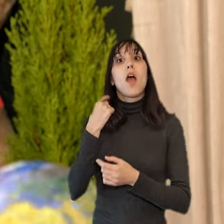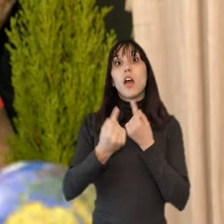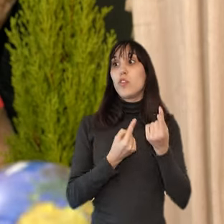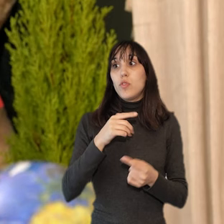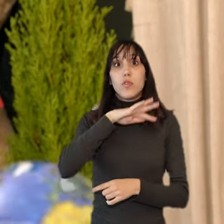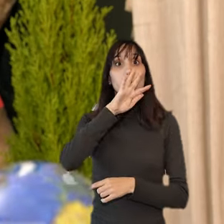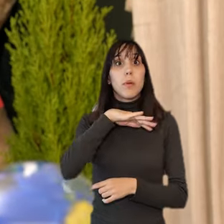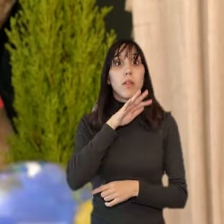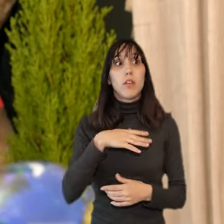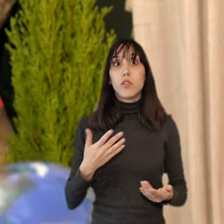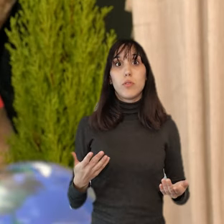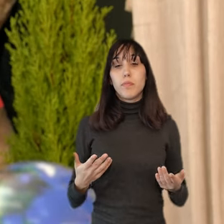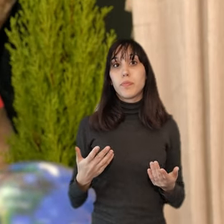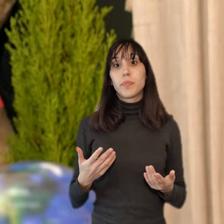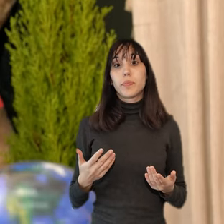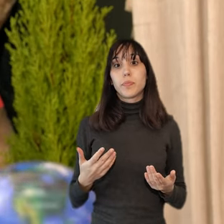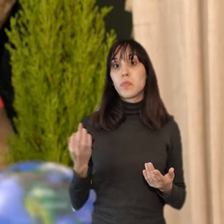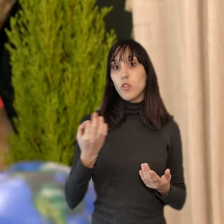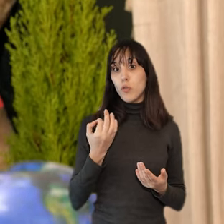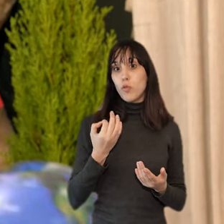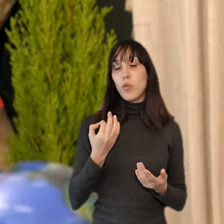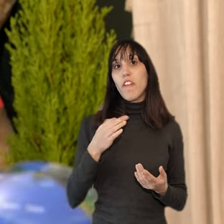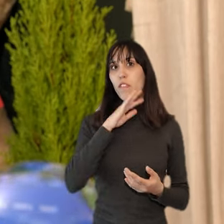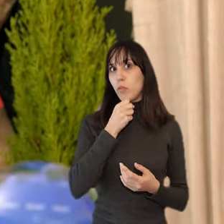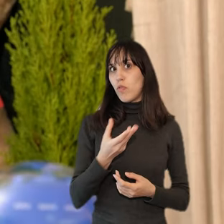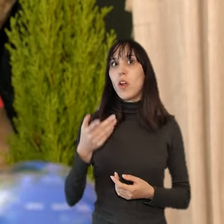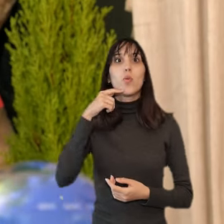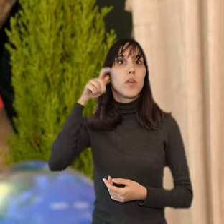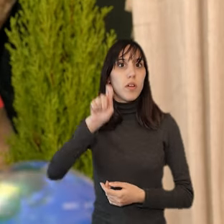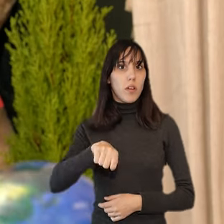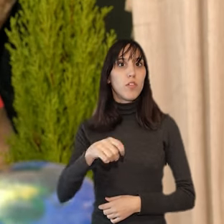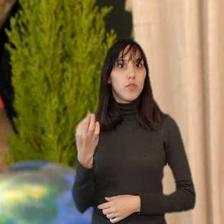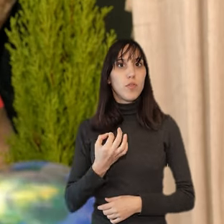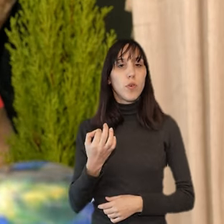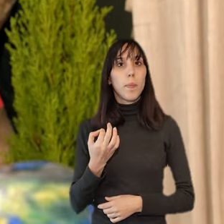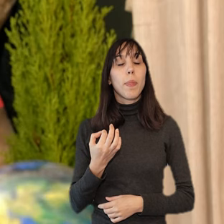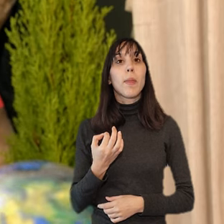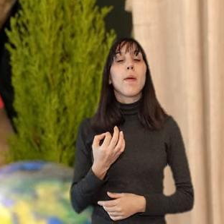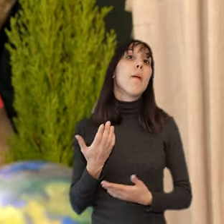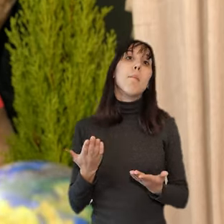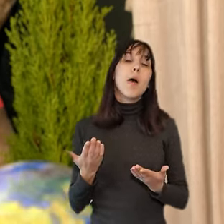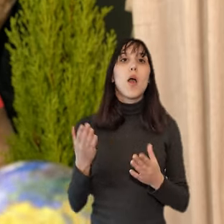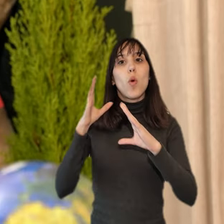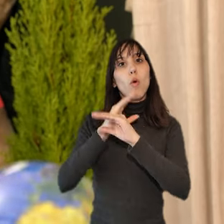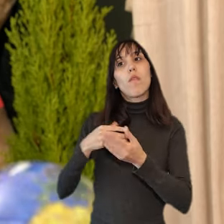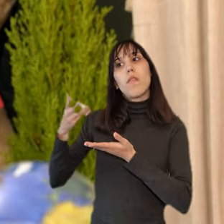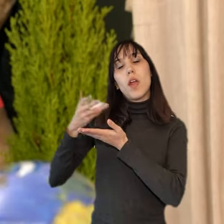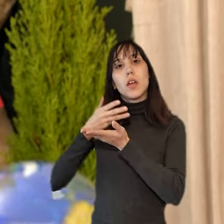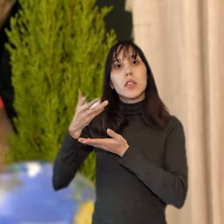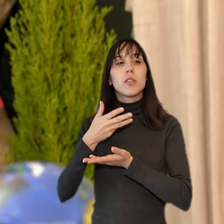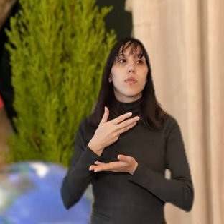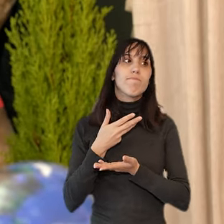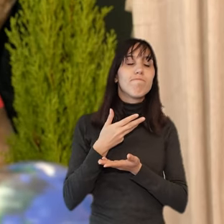temos famílias eh como tivemos por exemplo várias famílias ucranianas por exemplo não é mas que conversam connosco e que